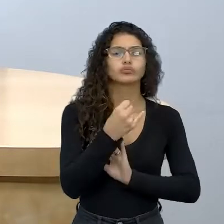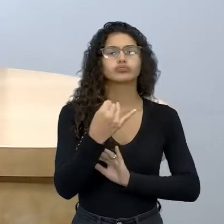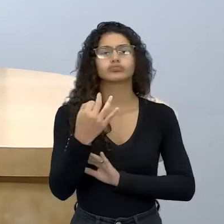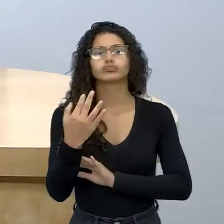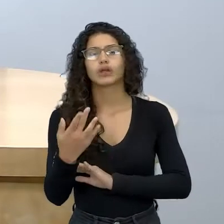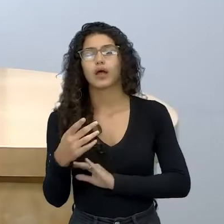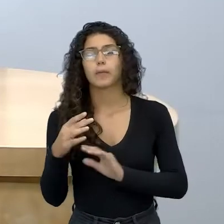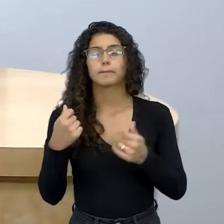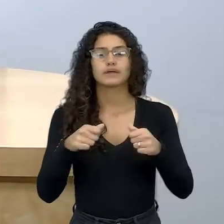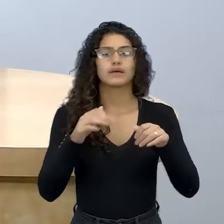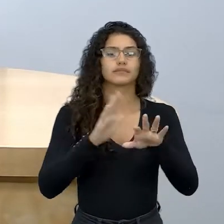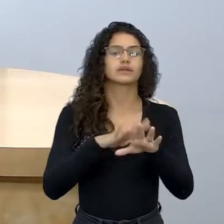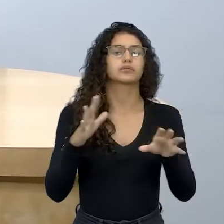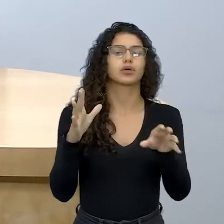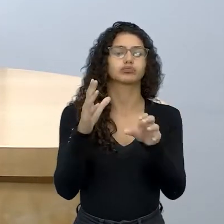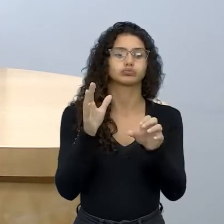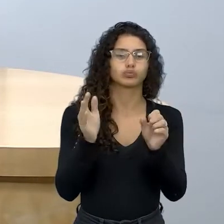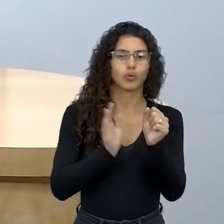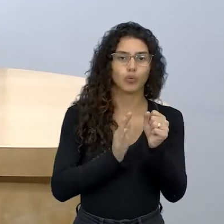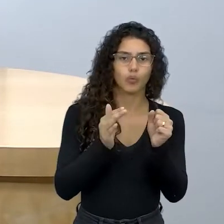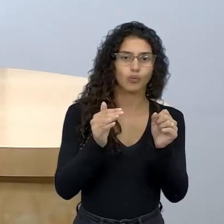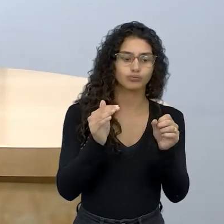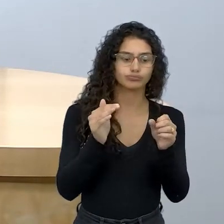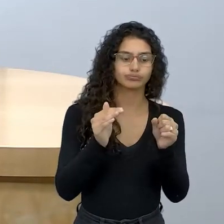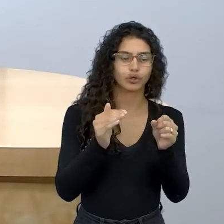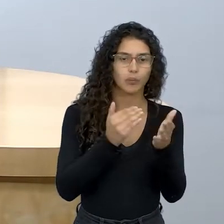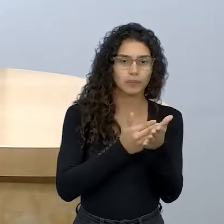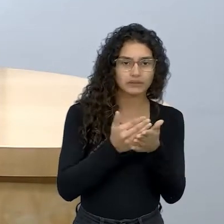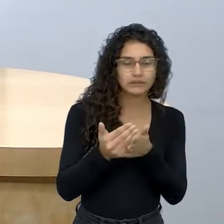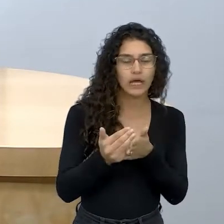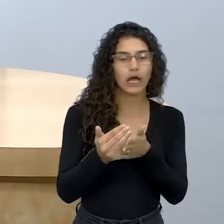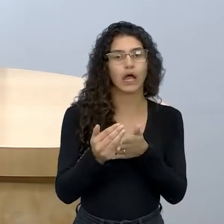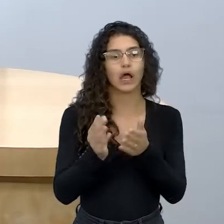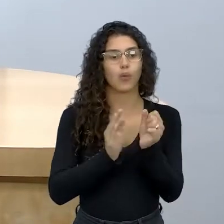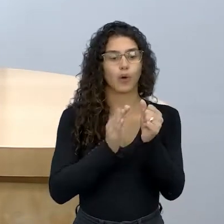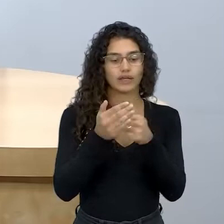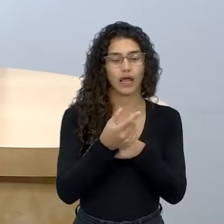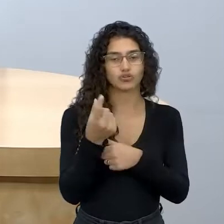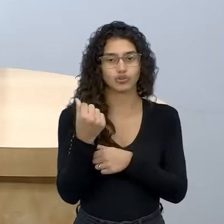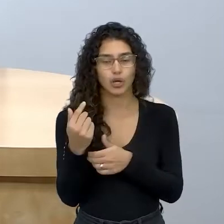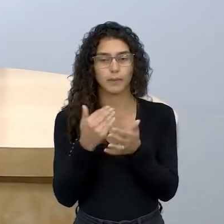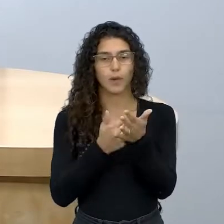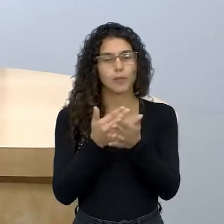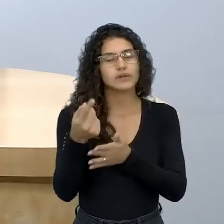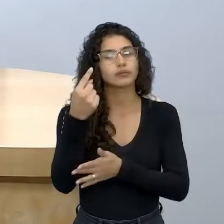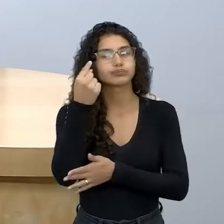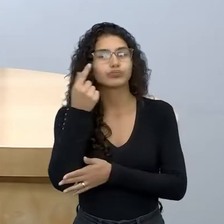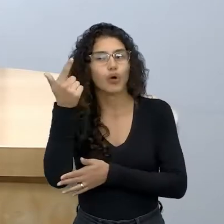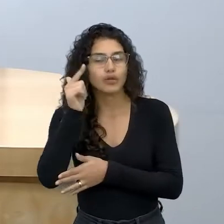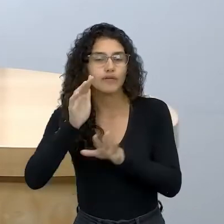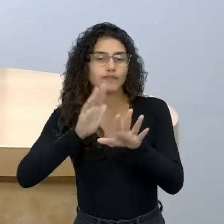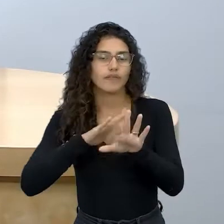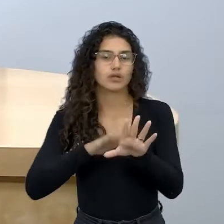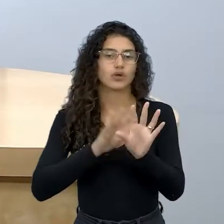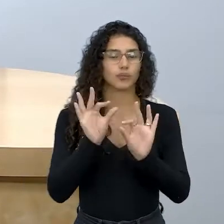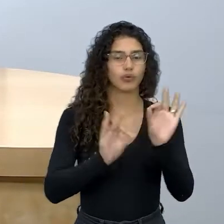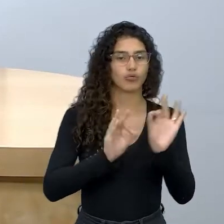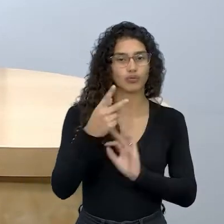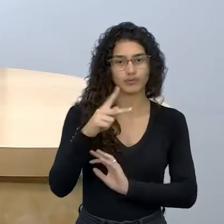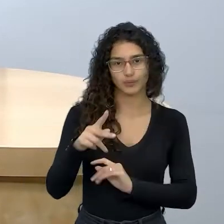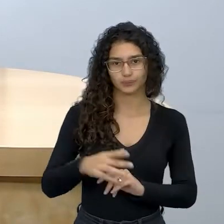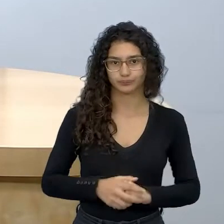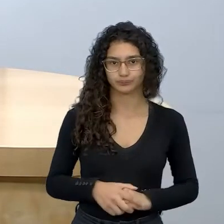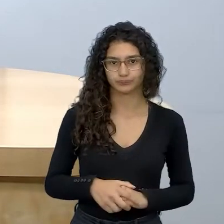você teria que juntar dinheiro para começar aí a conseguir concretizar aí o seu